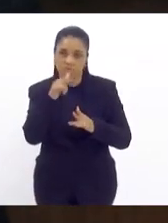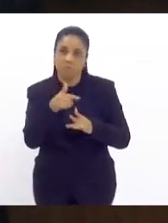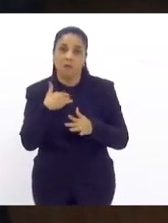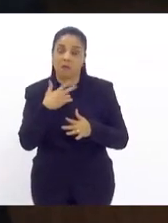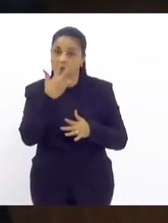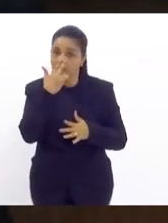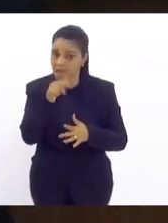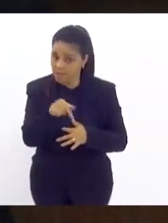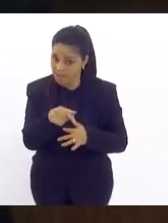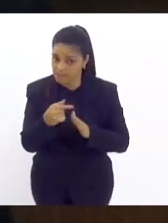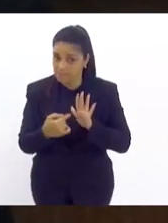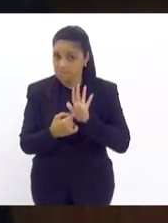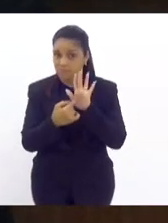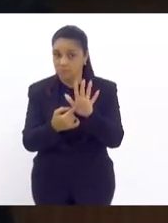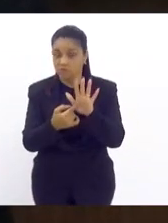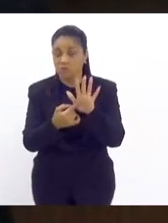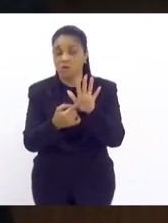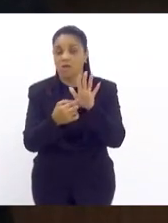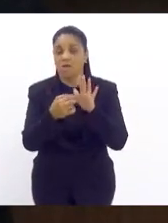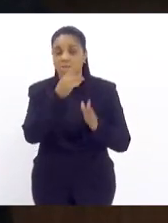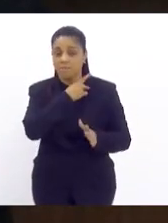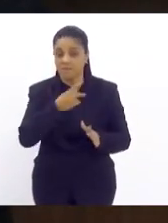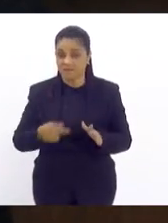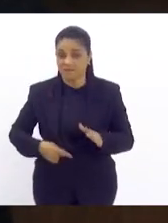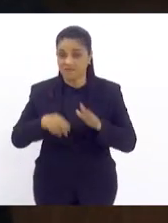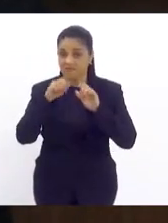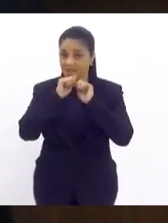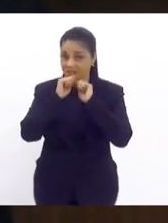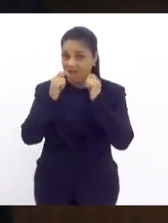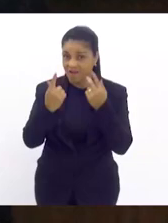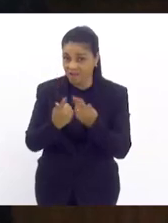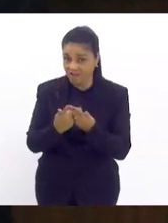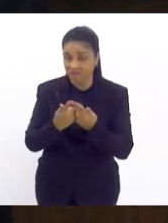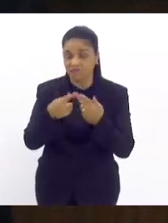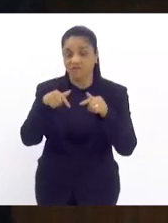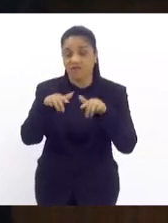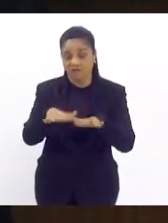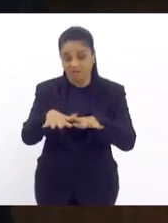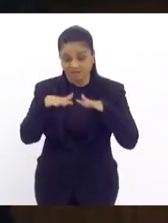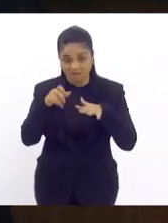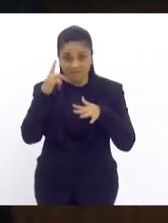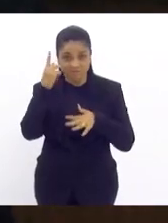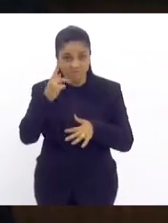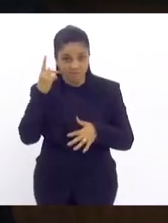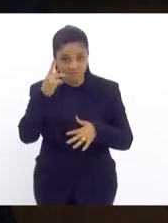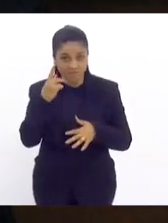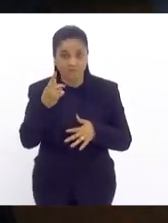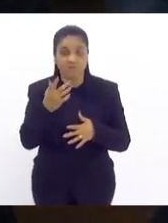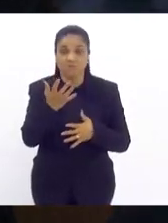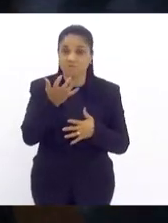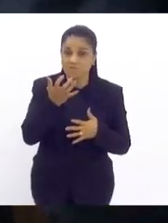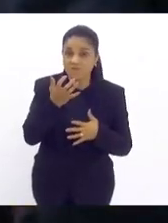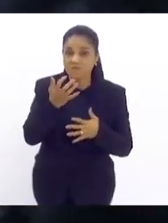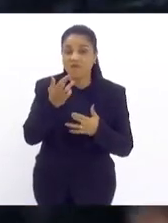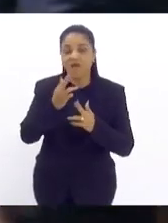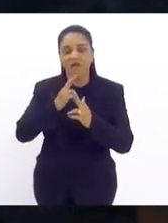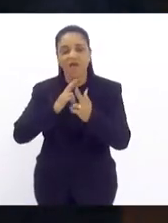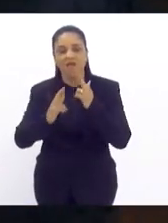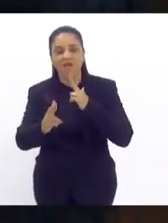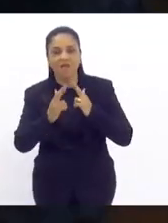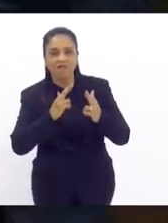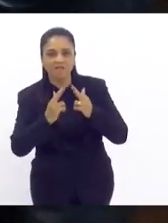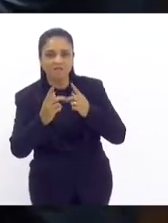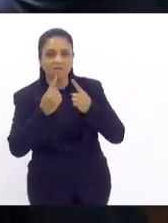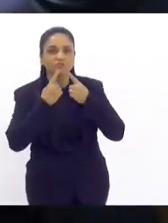vossa excelência é o presidente da alerj o que eu acho que todo mundo no Parlamento quer é conseguir ter essa relação de